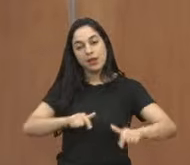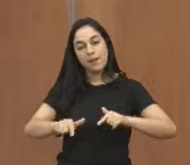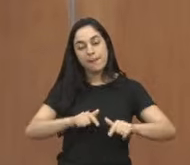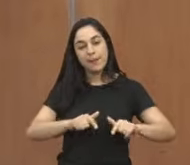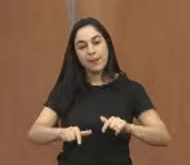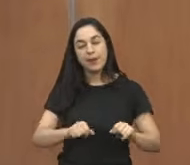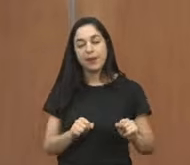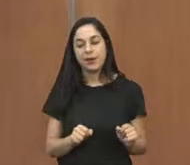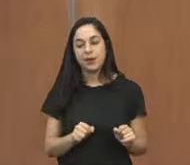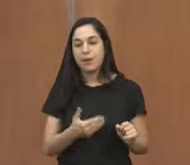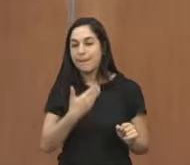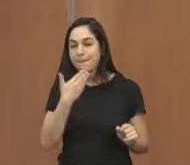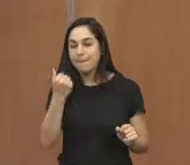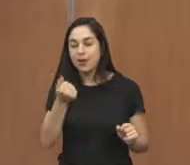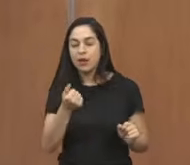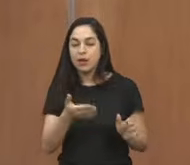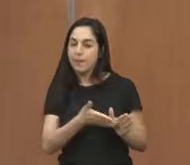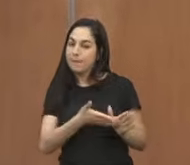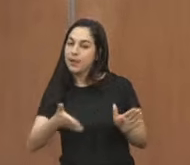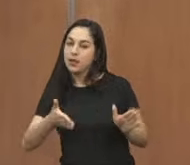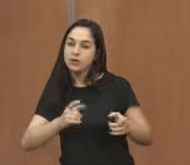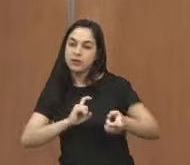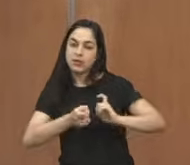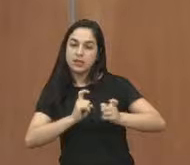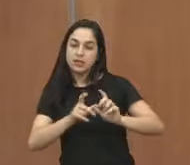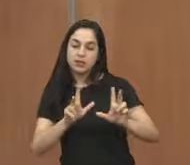durante a nossa sessão de Câmara.